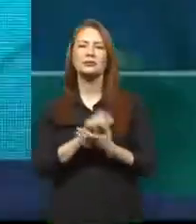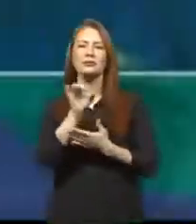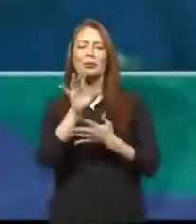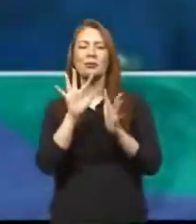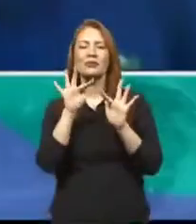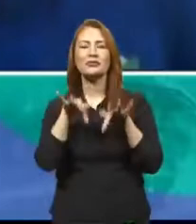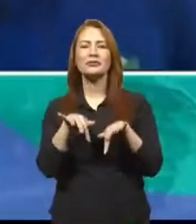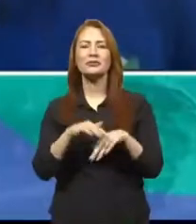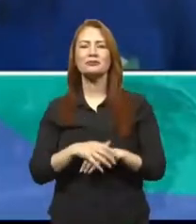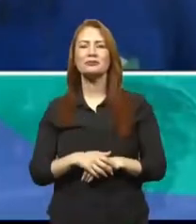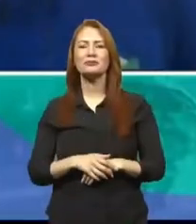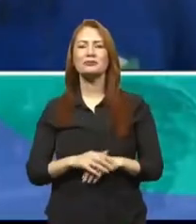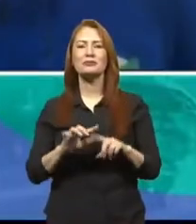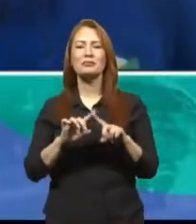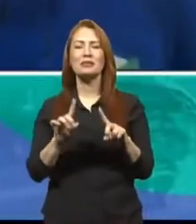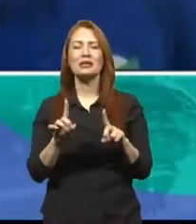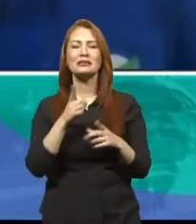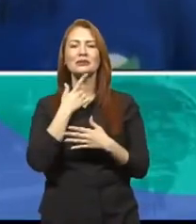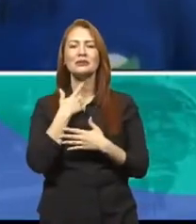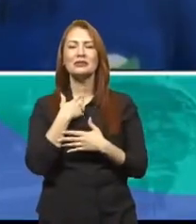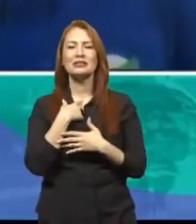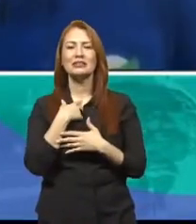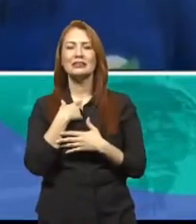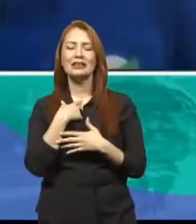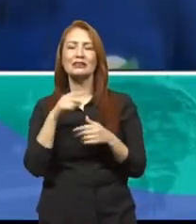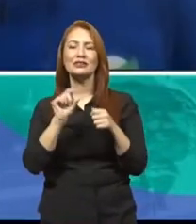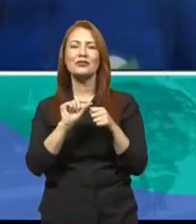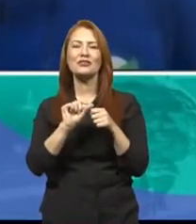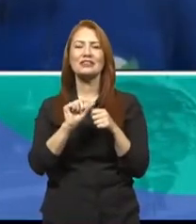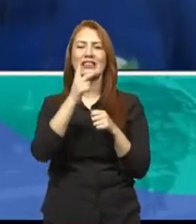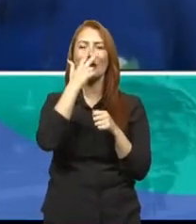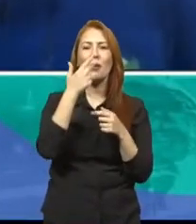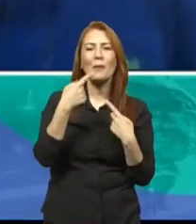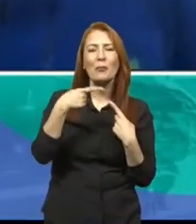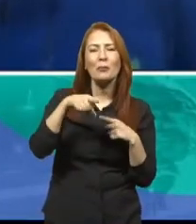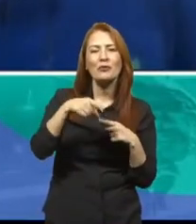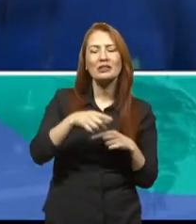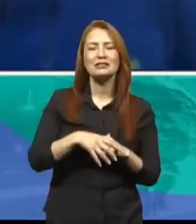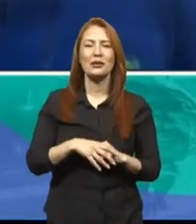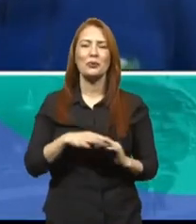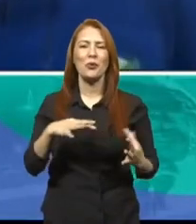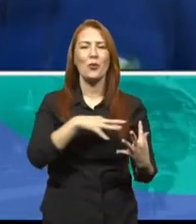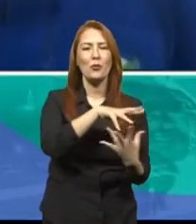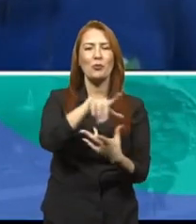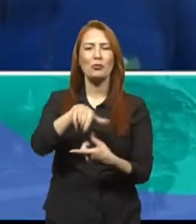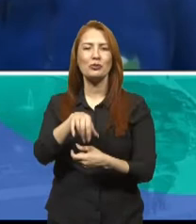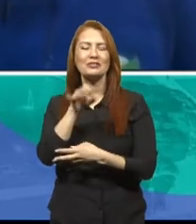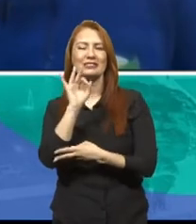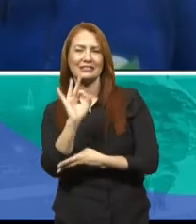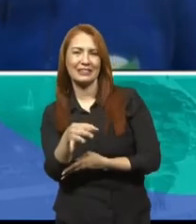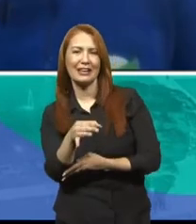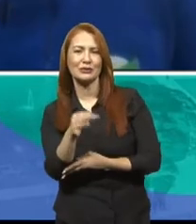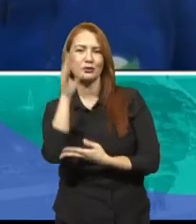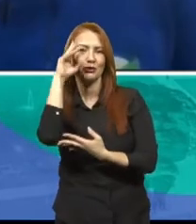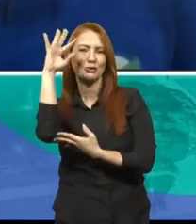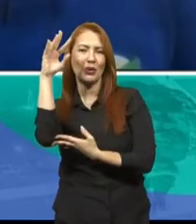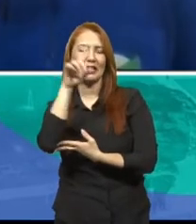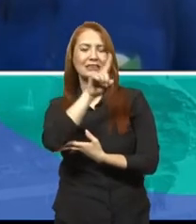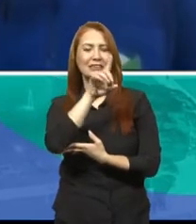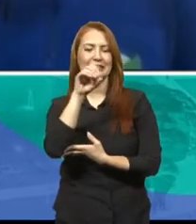final. Mas eu gostaria de fazer uma provocação de um mundo ideal, né? A gente sonhou no 100% aqui,